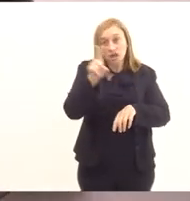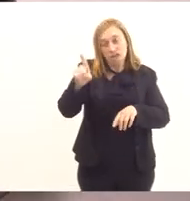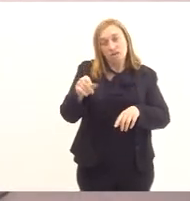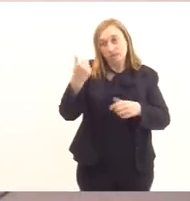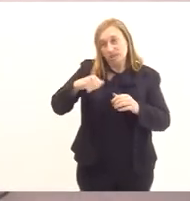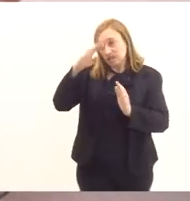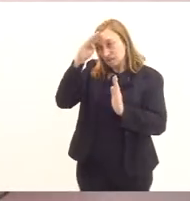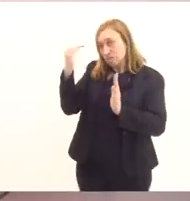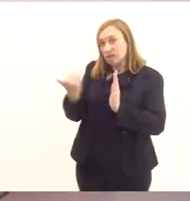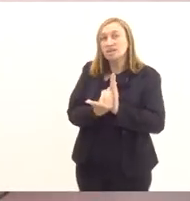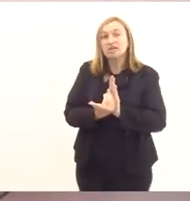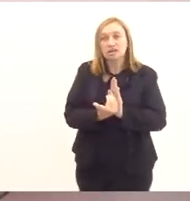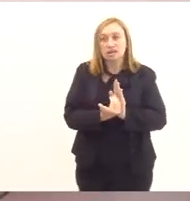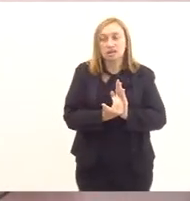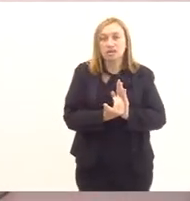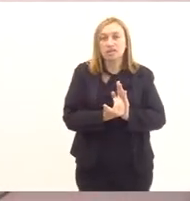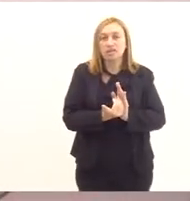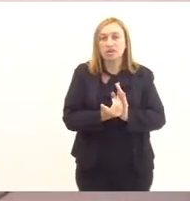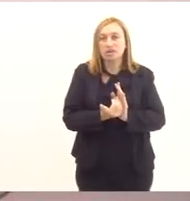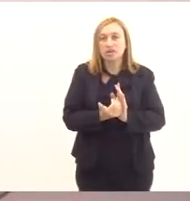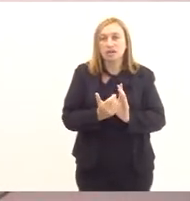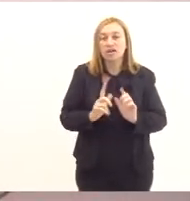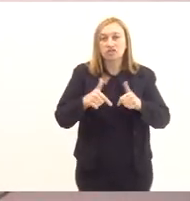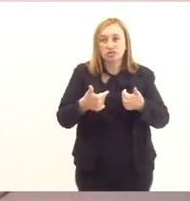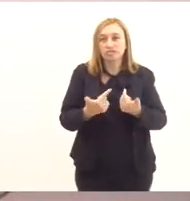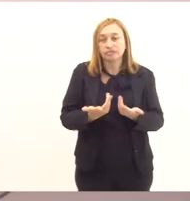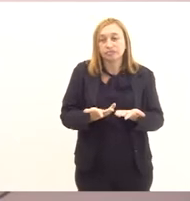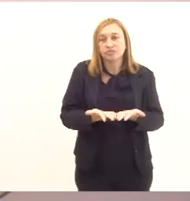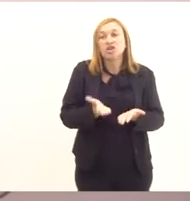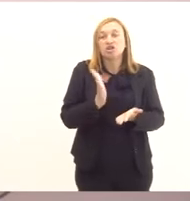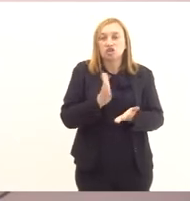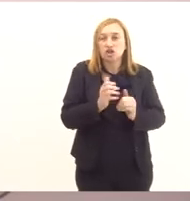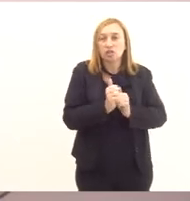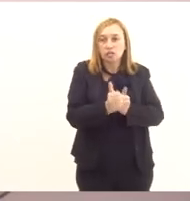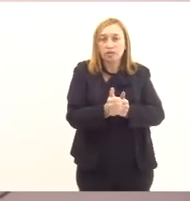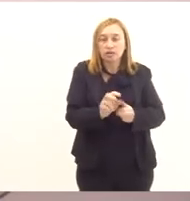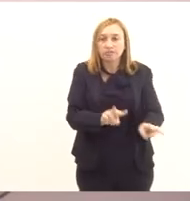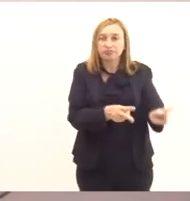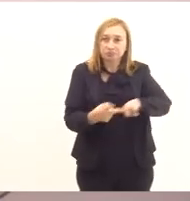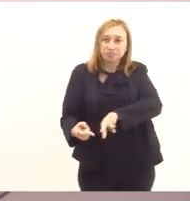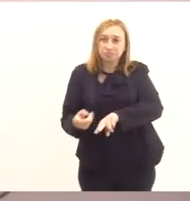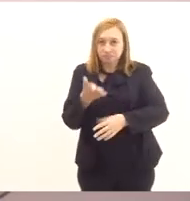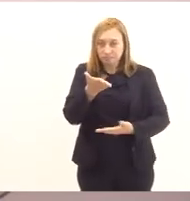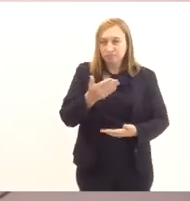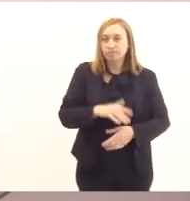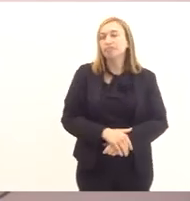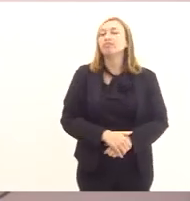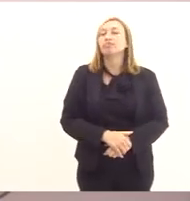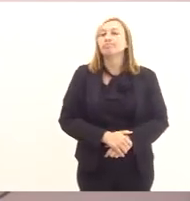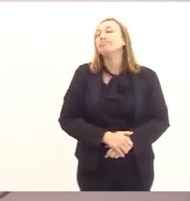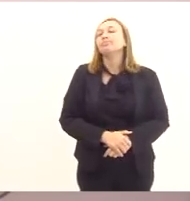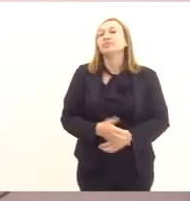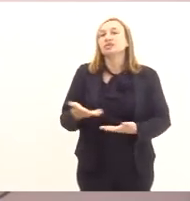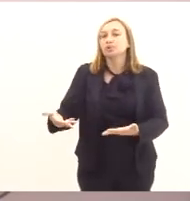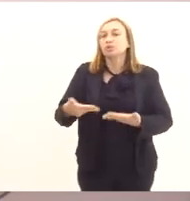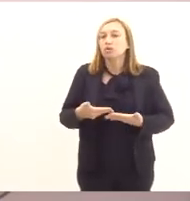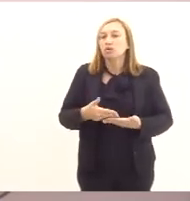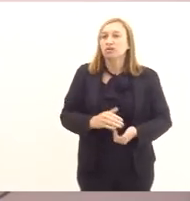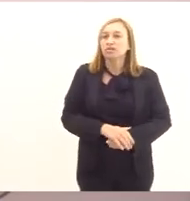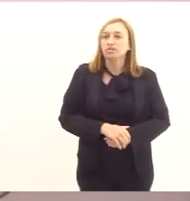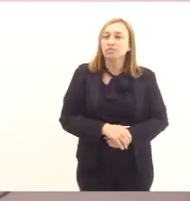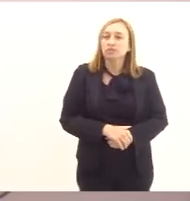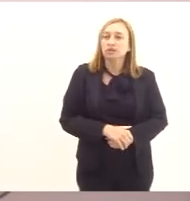tem que obedecer e tem que ficar tá então eu já acompanho o parecer de vossa excelência se e convido